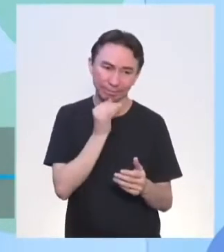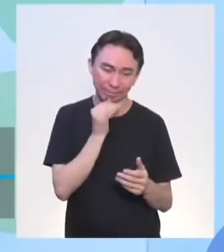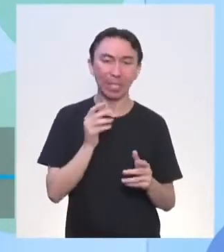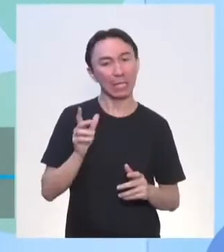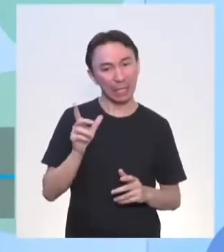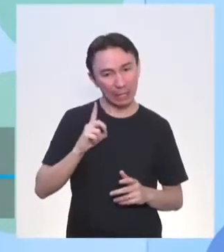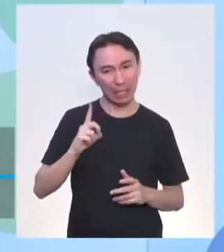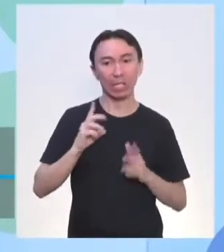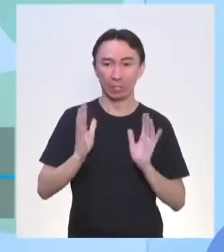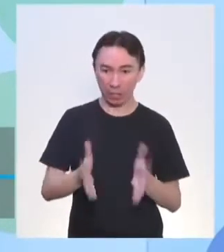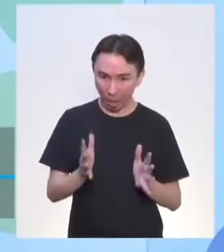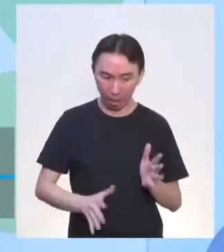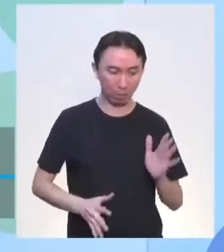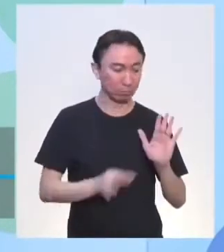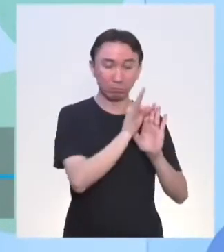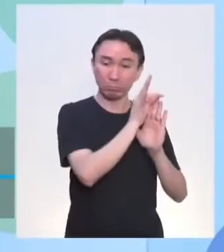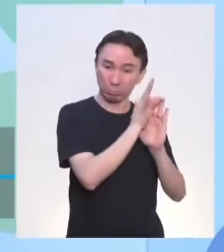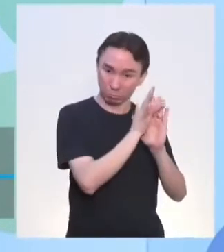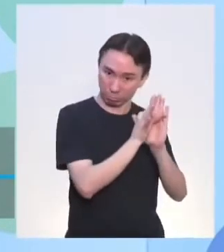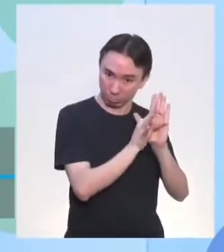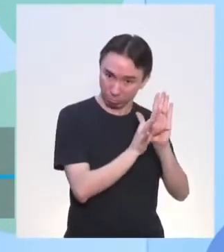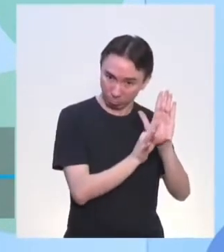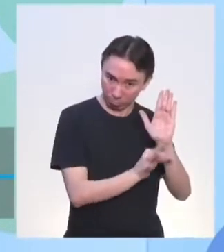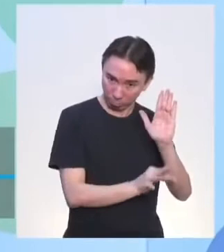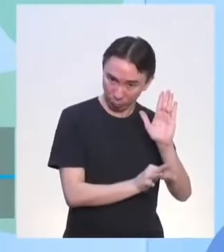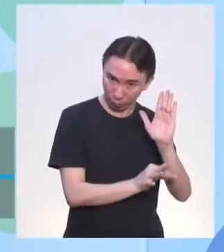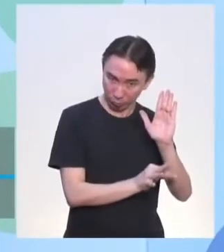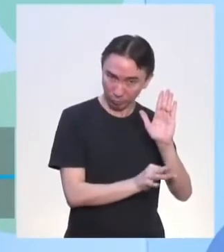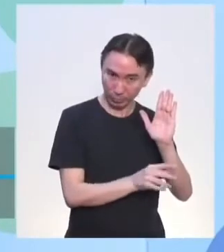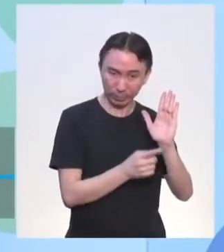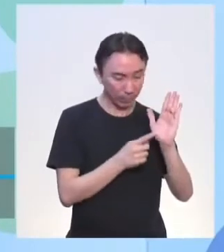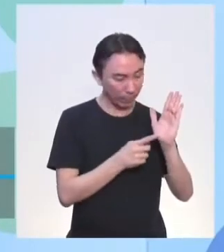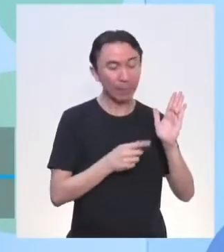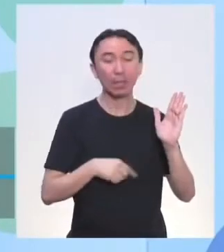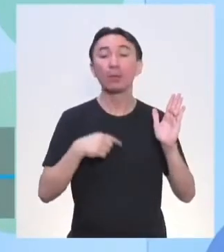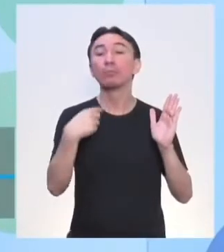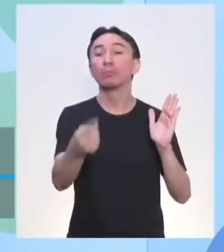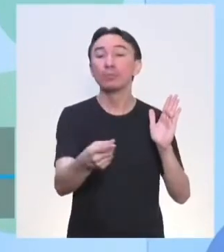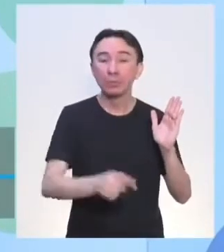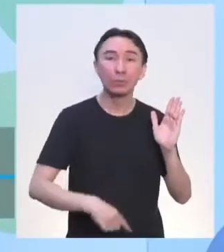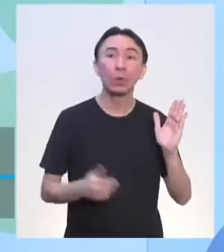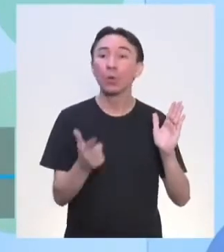texto, e em cima desse texto, a gente vai fazer uma retextualização, ou